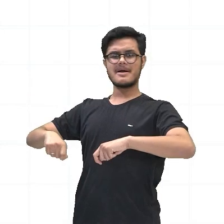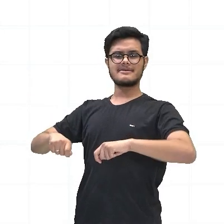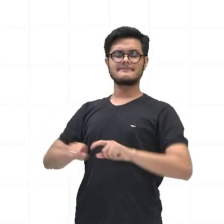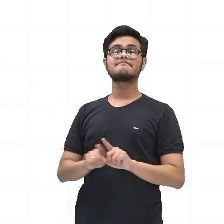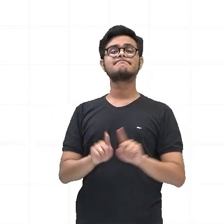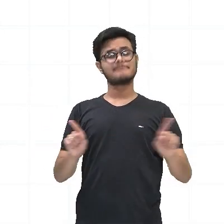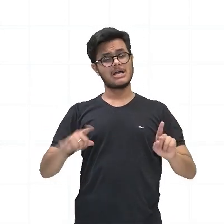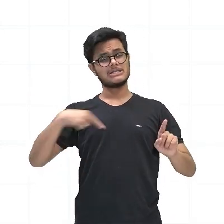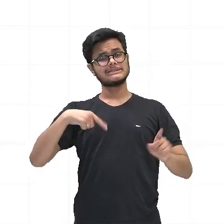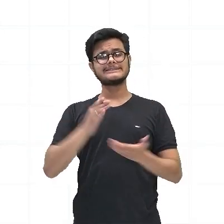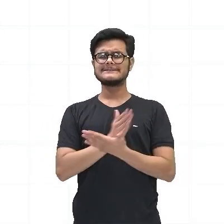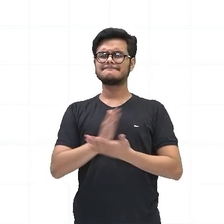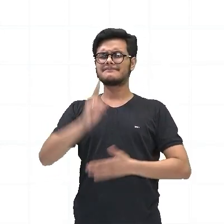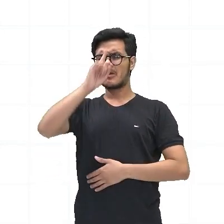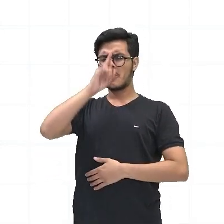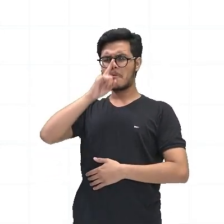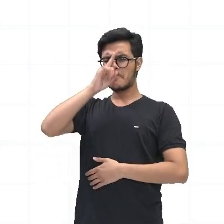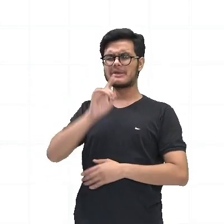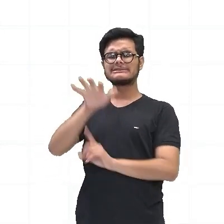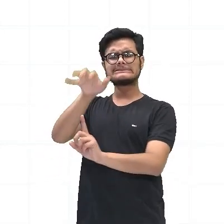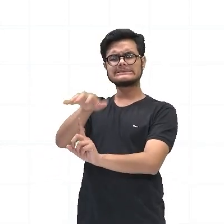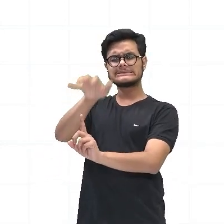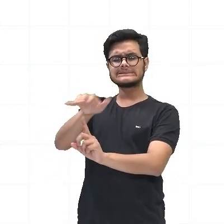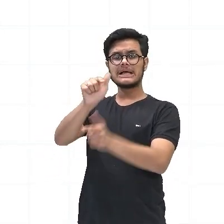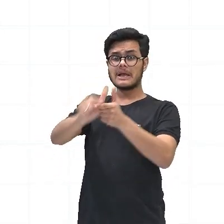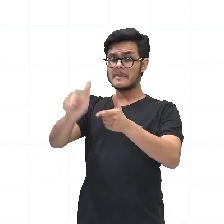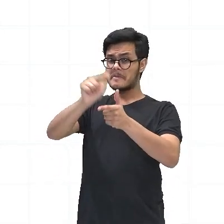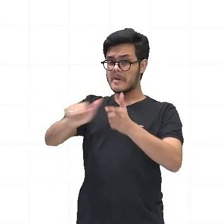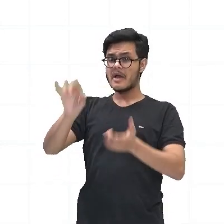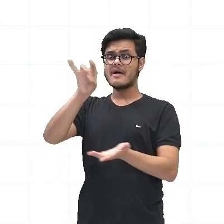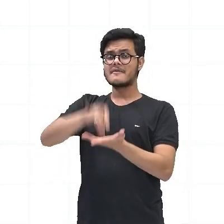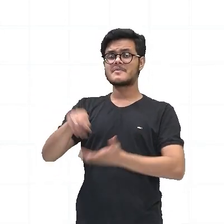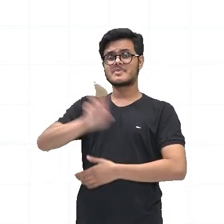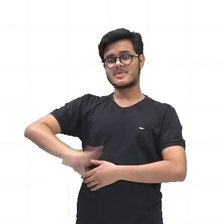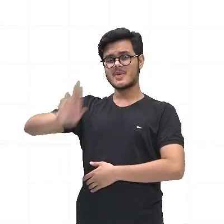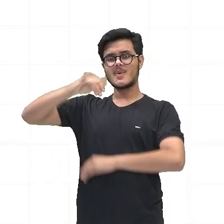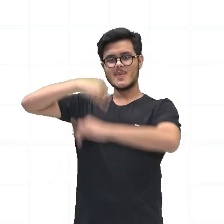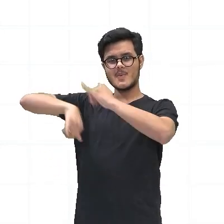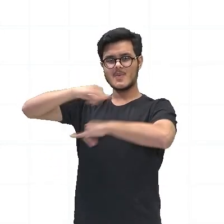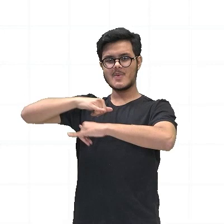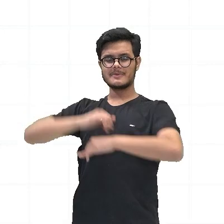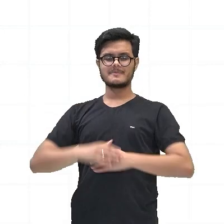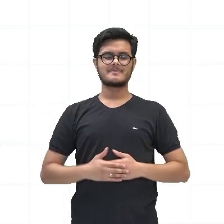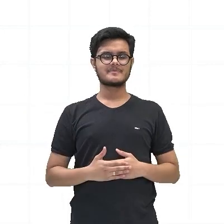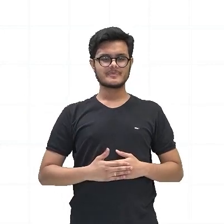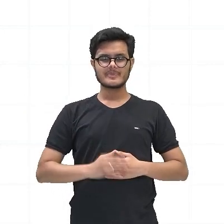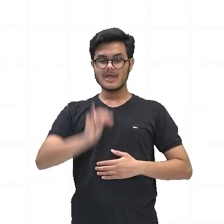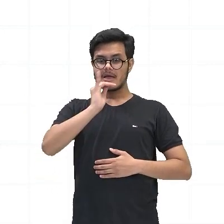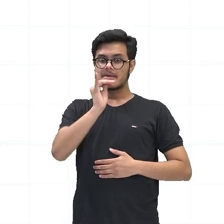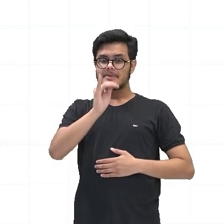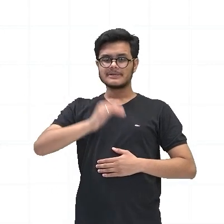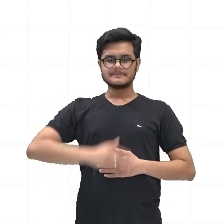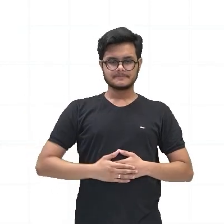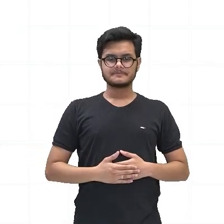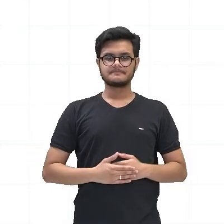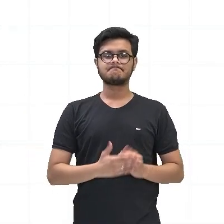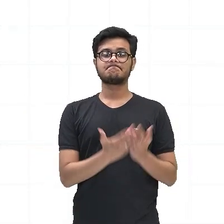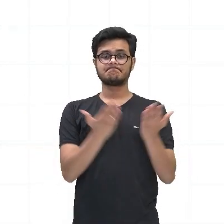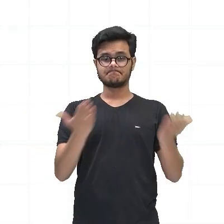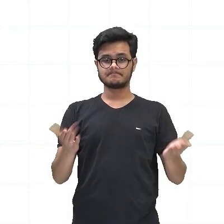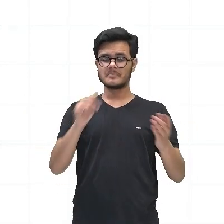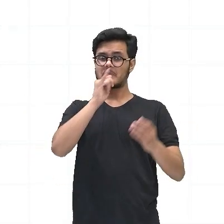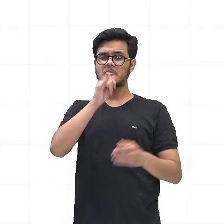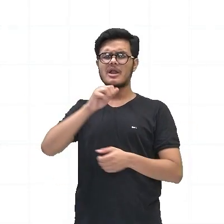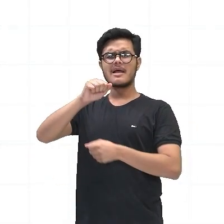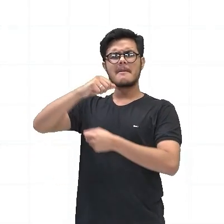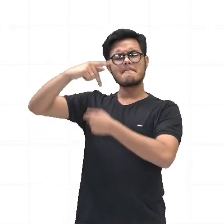os seus agravantes, Tem aí os prejuízos da utilização desse tipo de combustível. Como você observa aí, olha, a queima